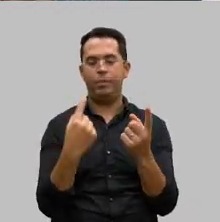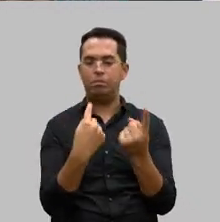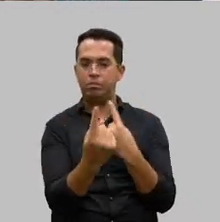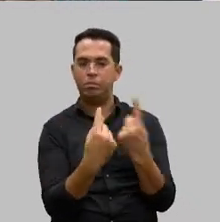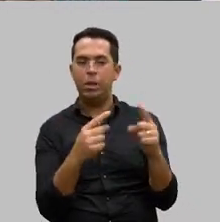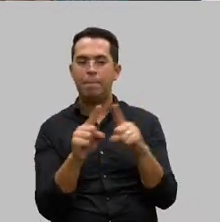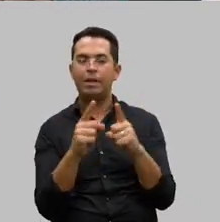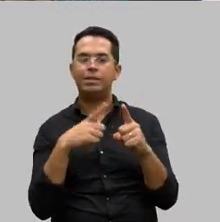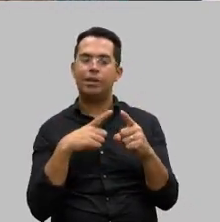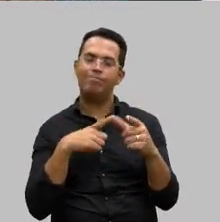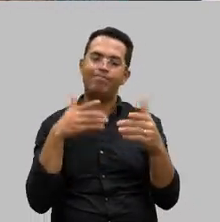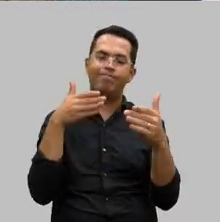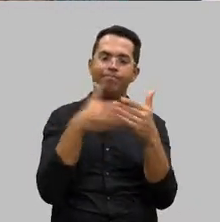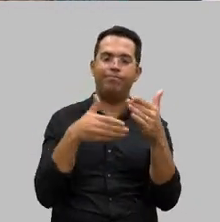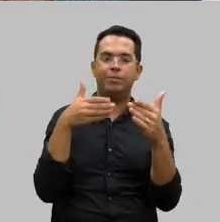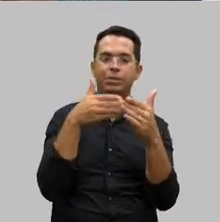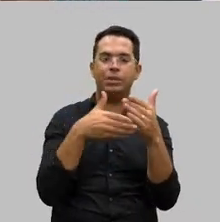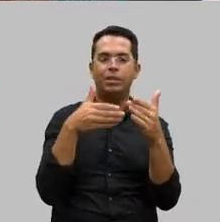trajeto